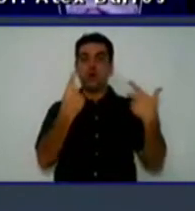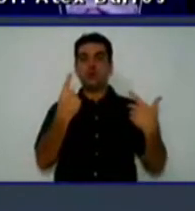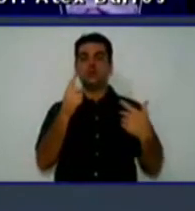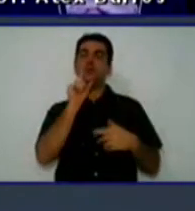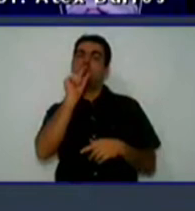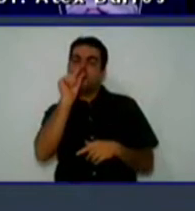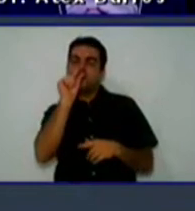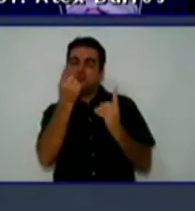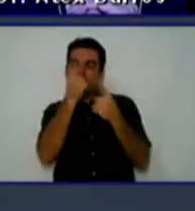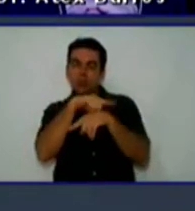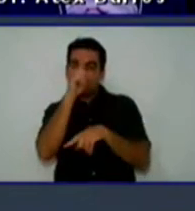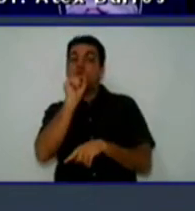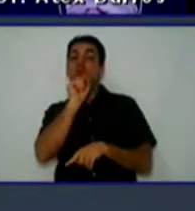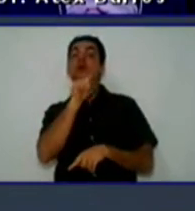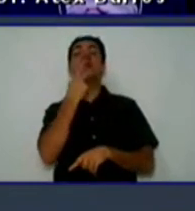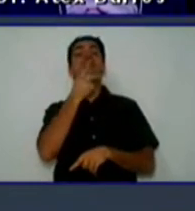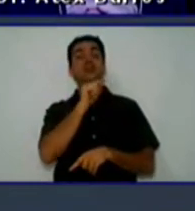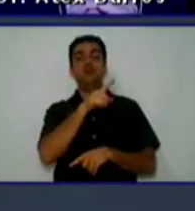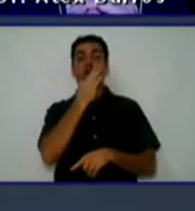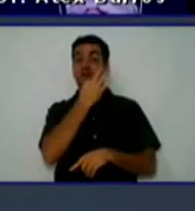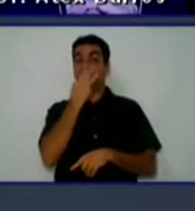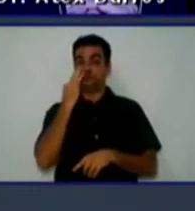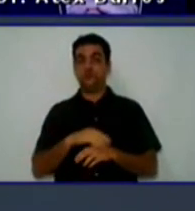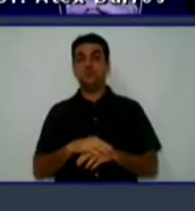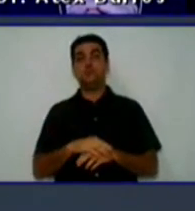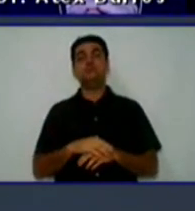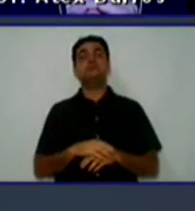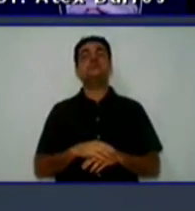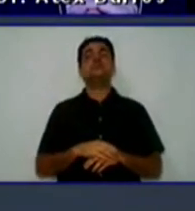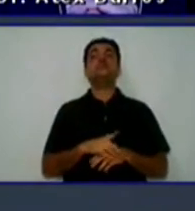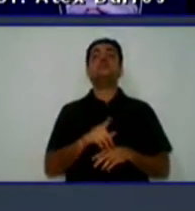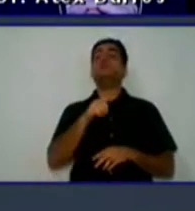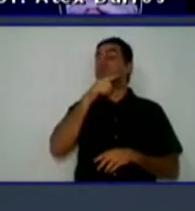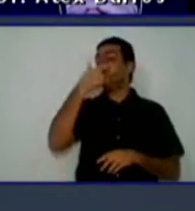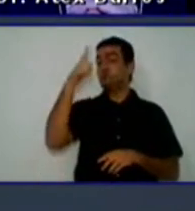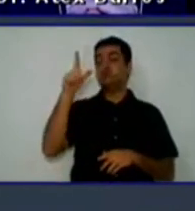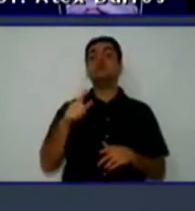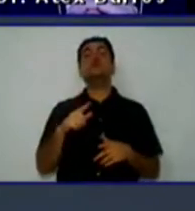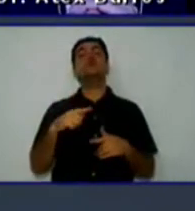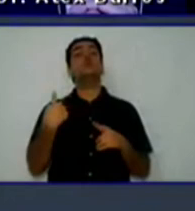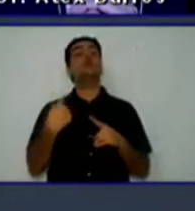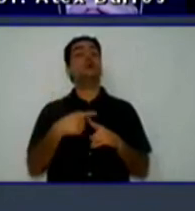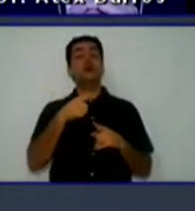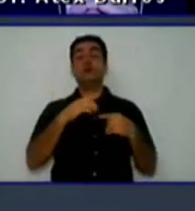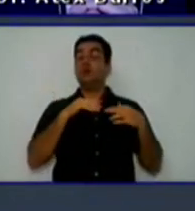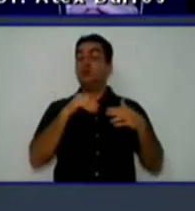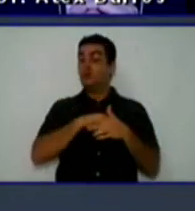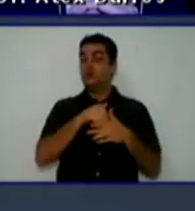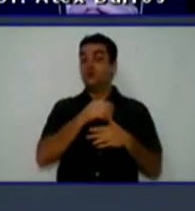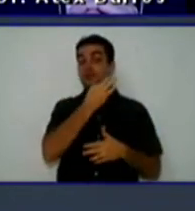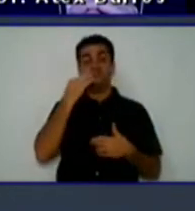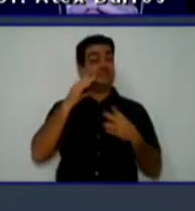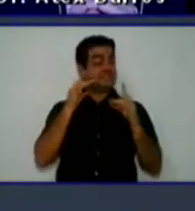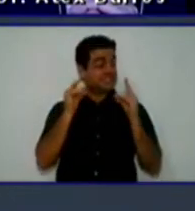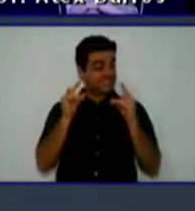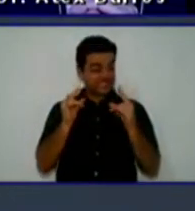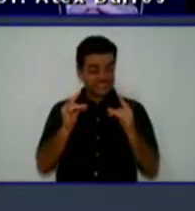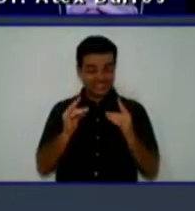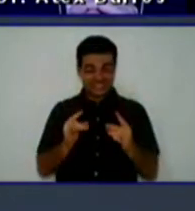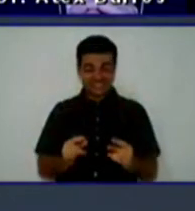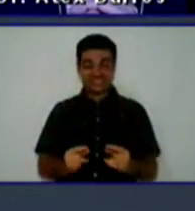discordância, então em relação a todo o restante cumprimento, o detalhadíssimo voto do eminente ministro